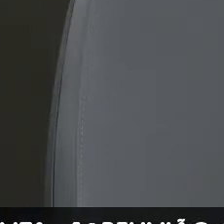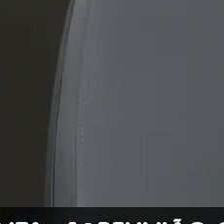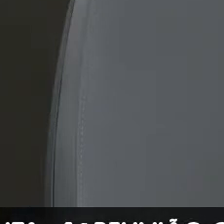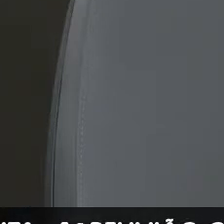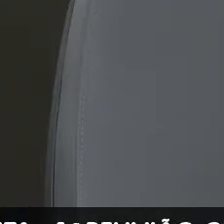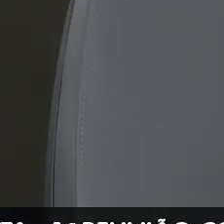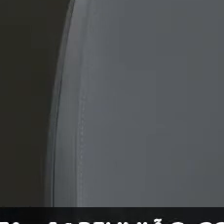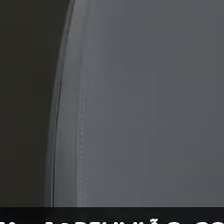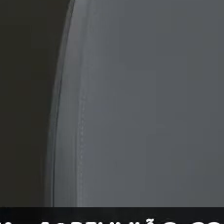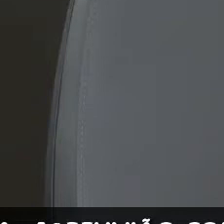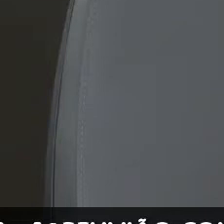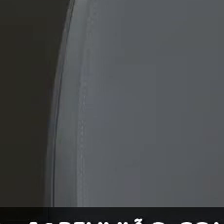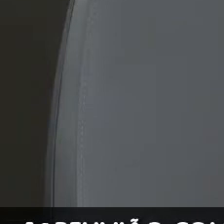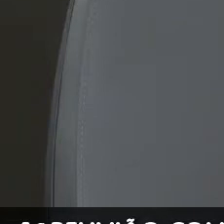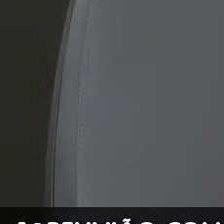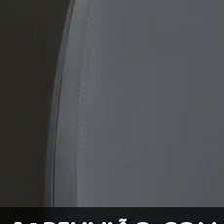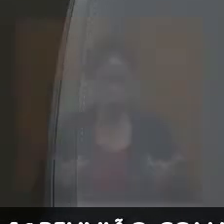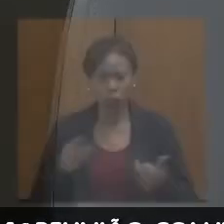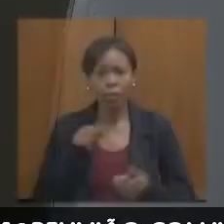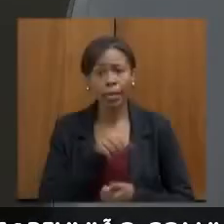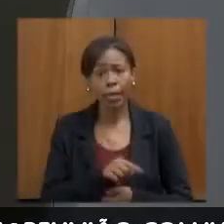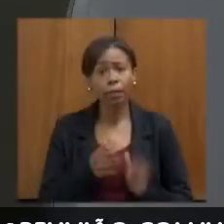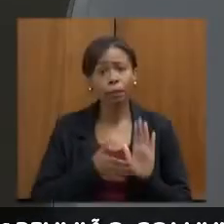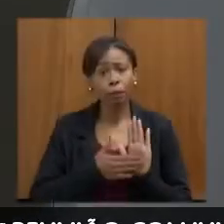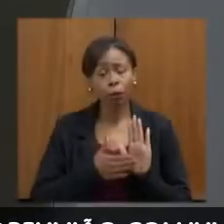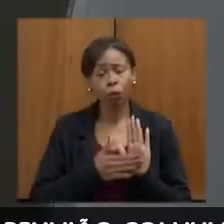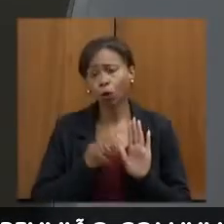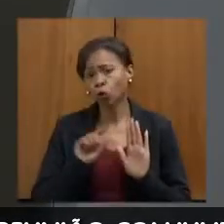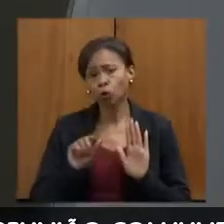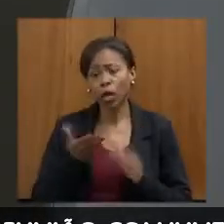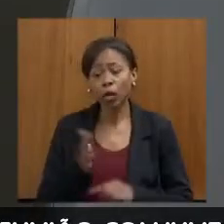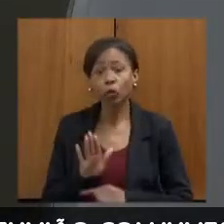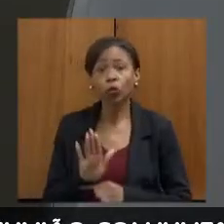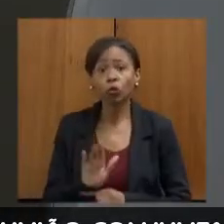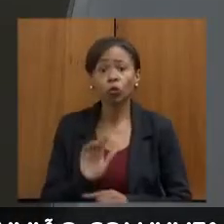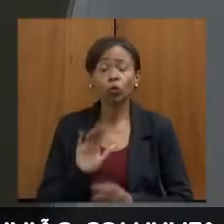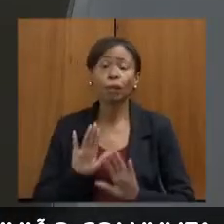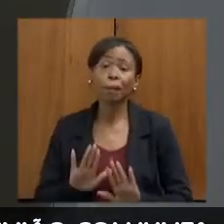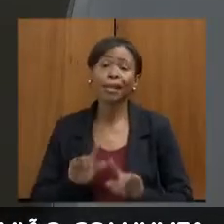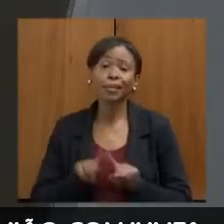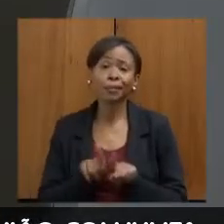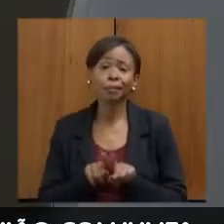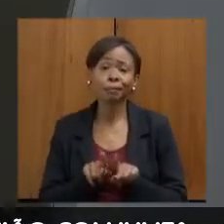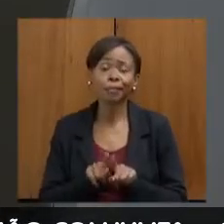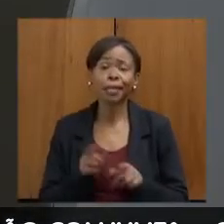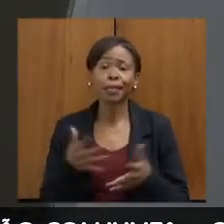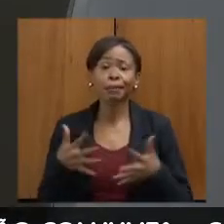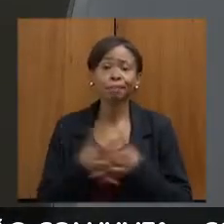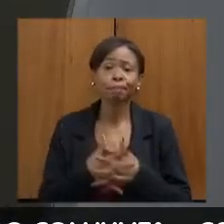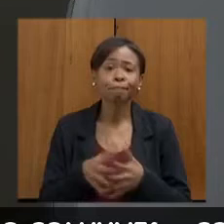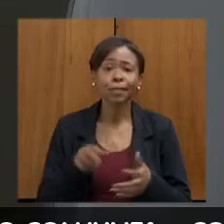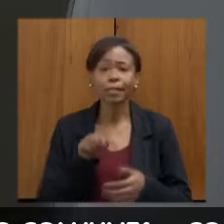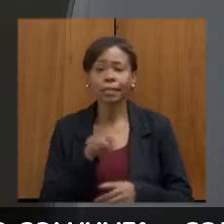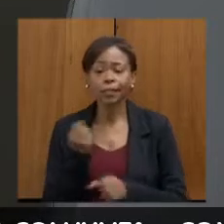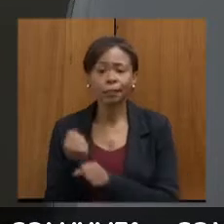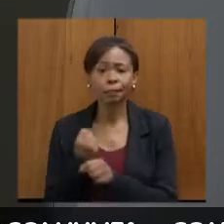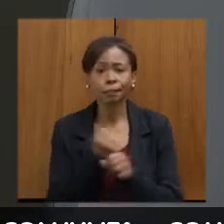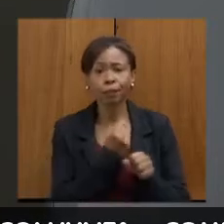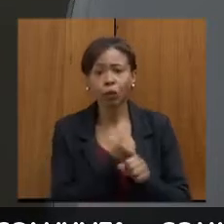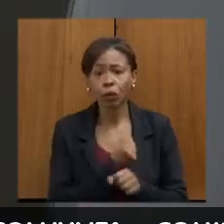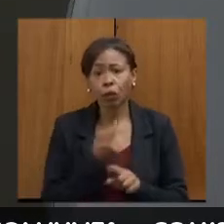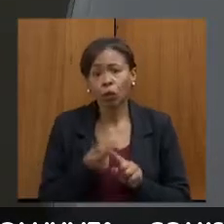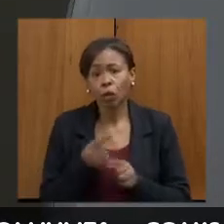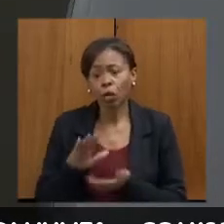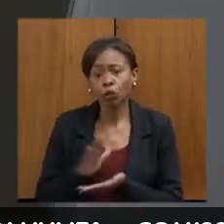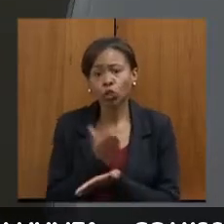impacto na vida das pessoas mas também ele cria um empecilho por para se fazer uma obra né Por ser desapropriado